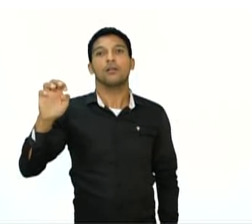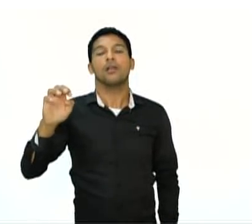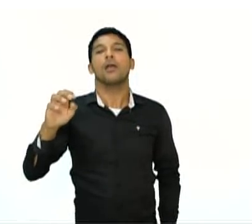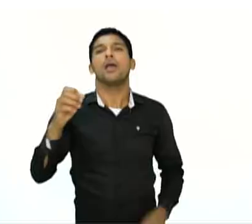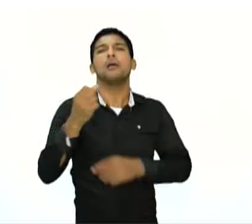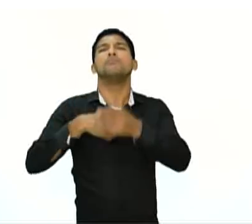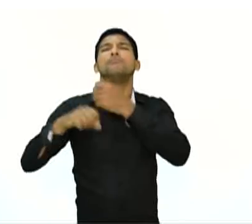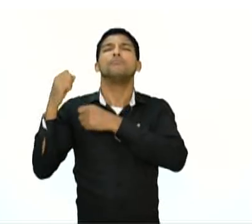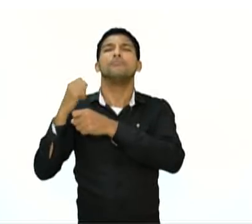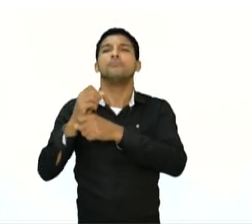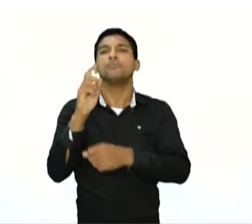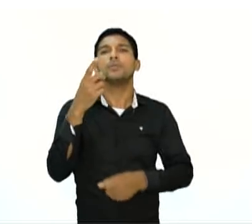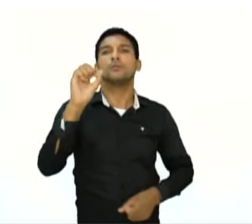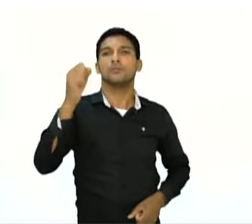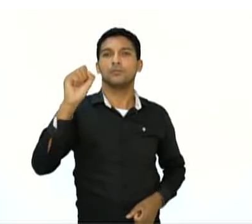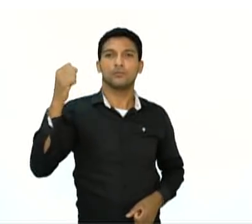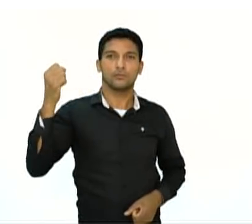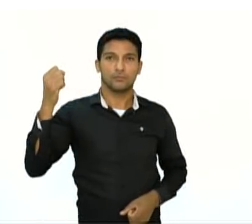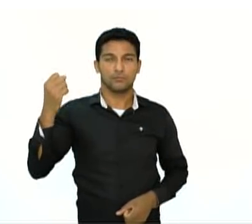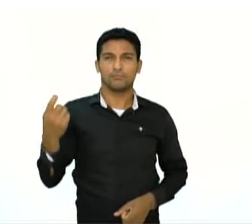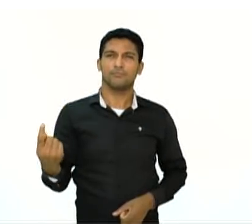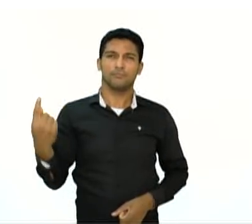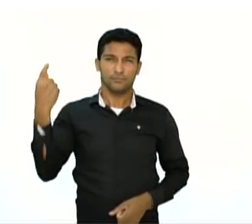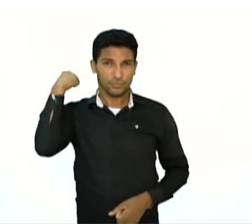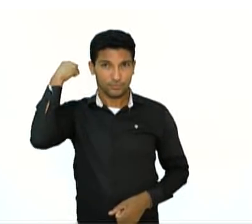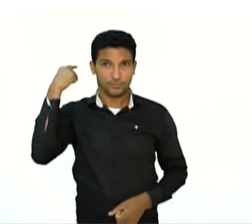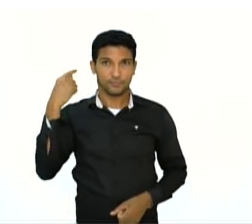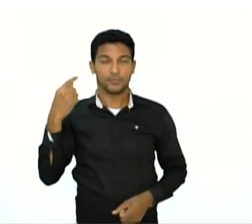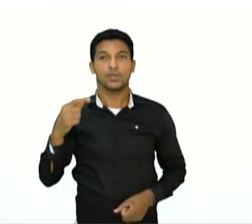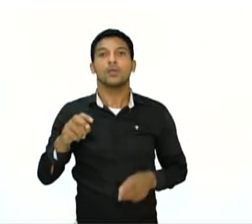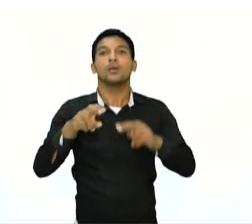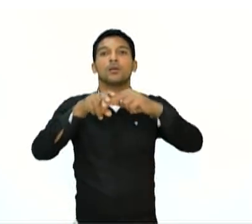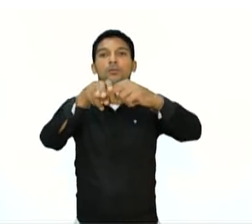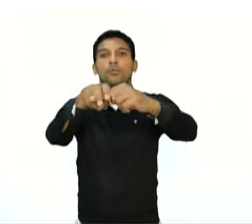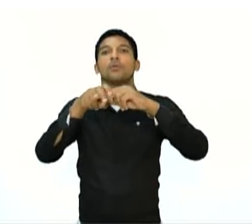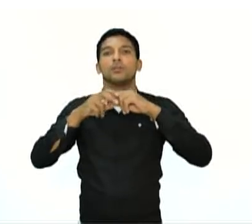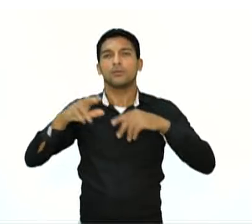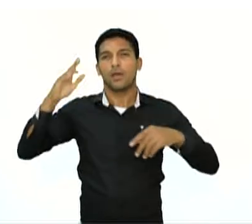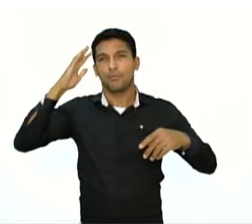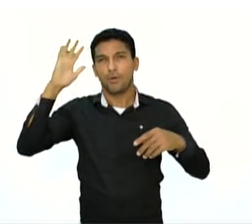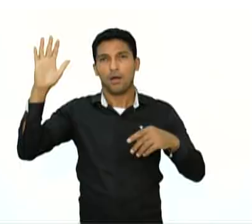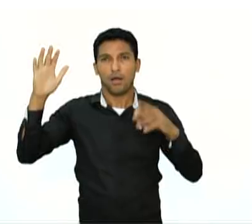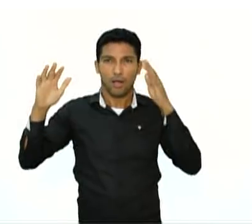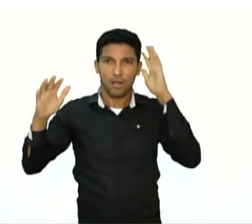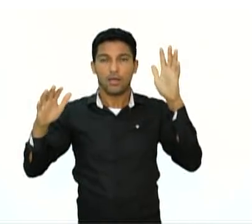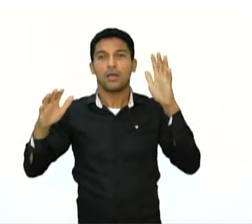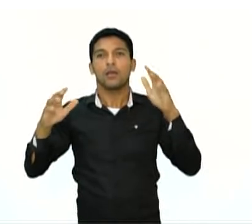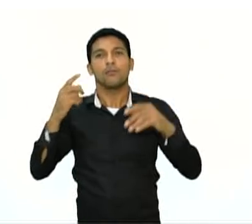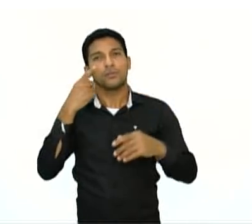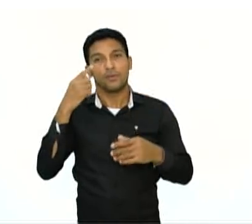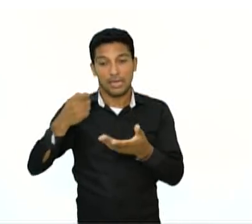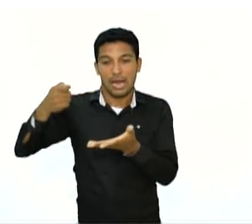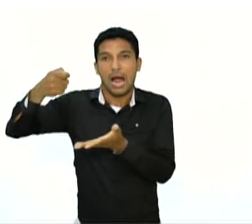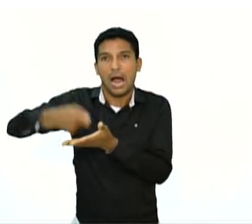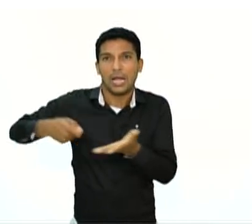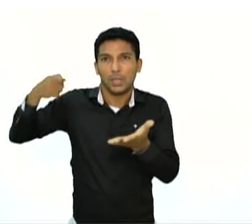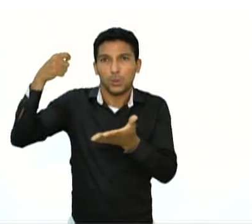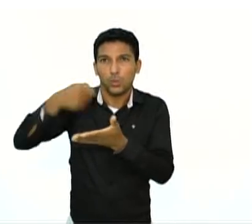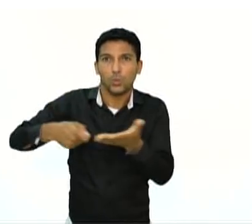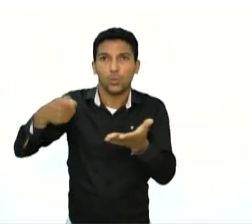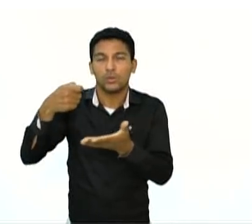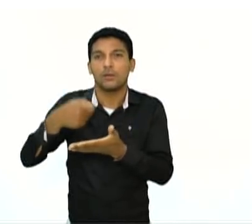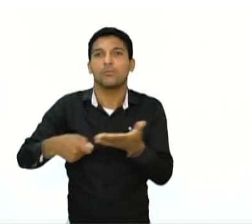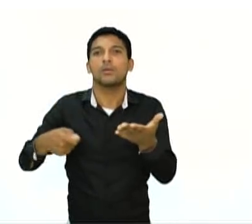ok? E o que vai acontecer? Século XIX, Brasil Imperial, em 1888, com a Lei